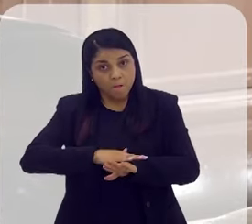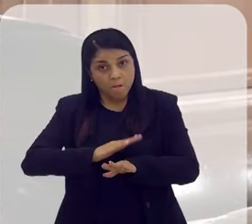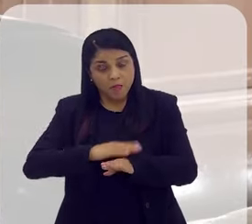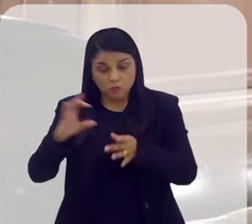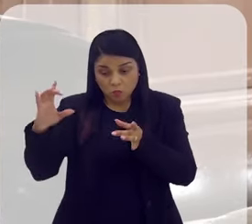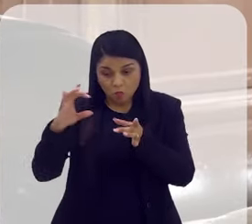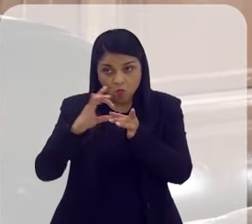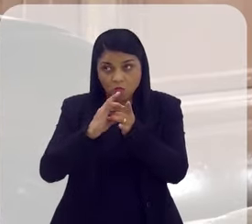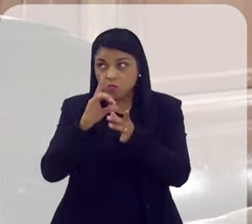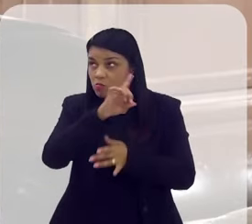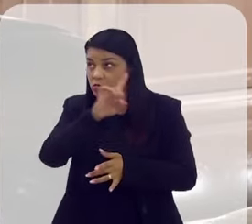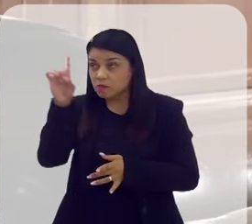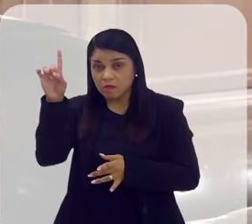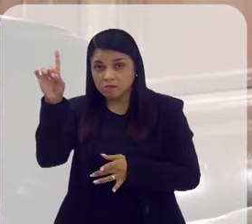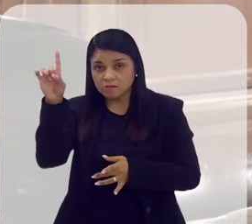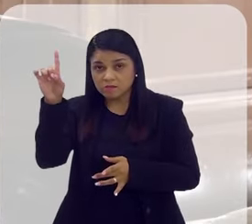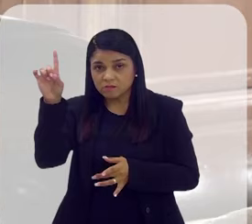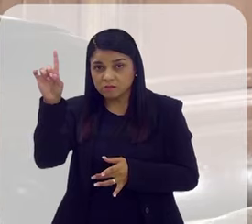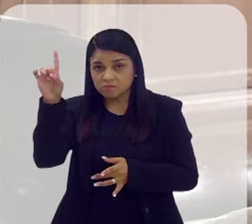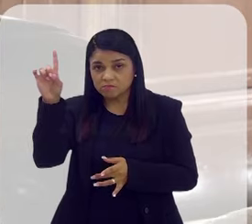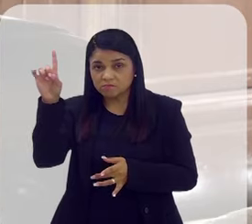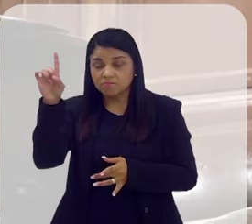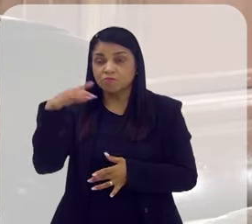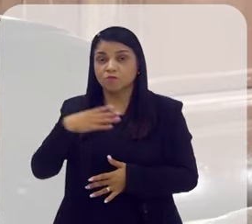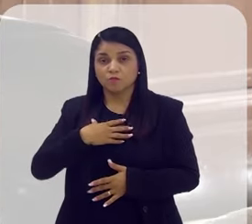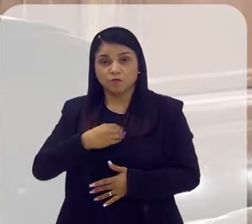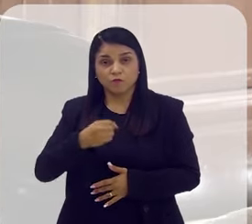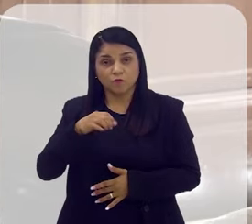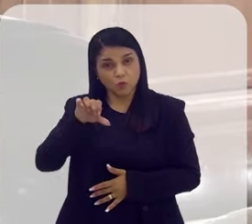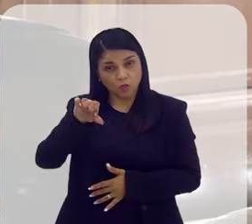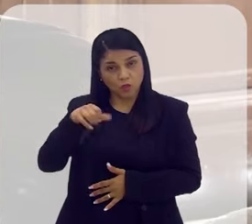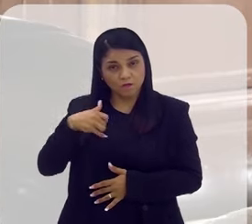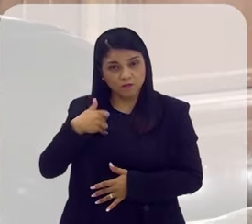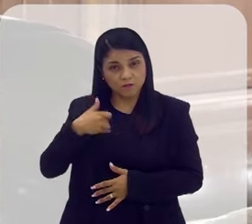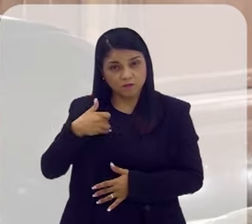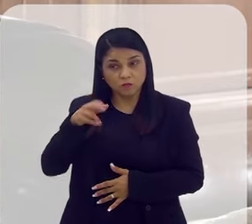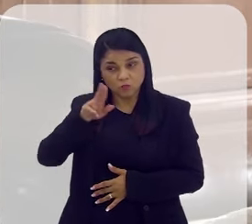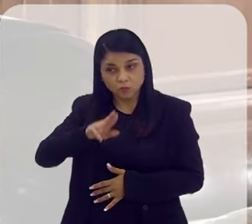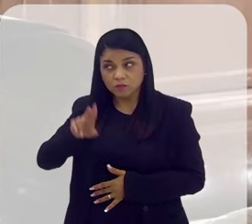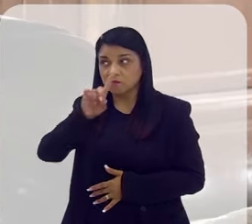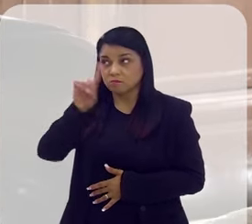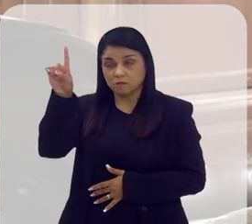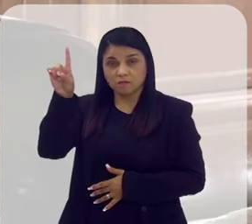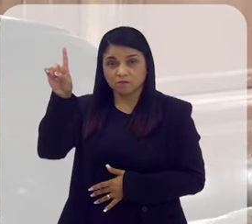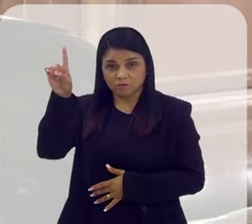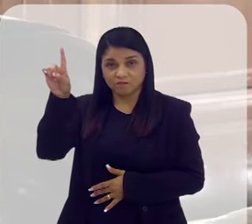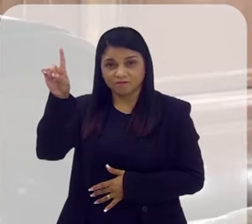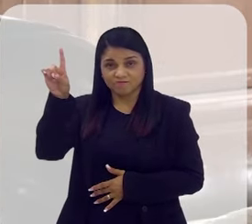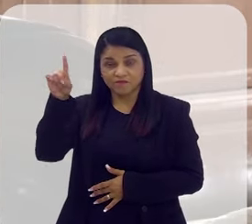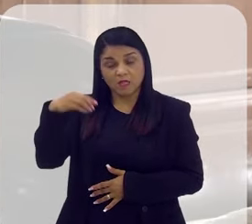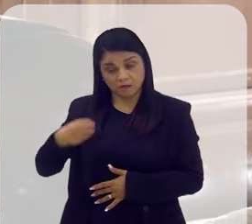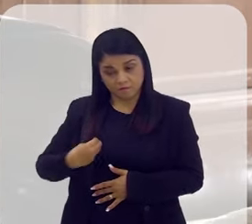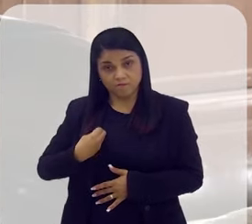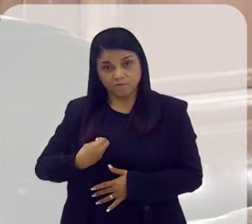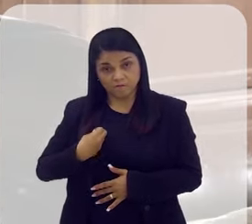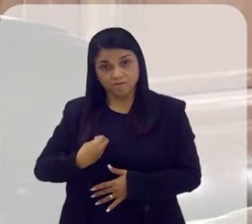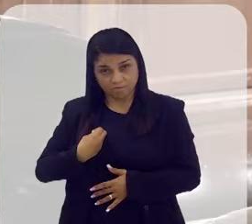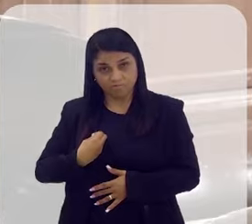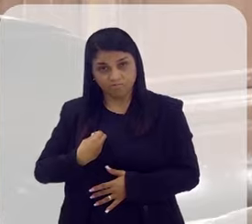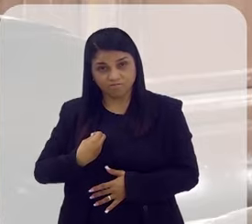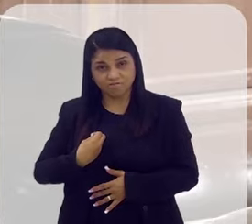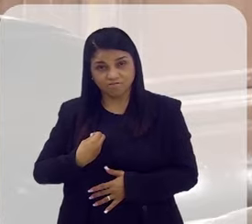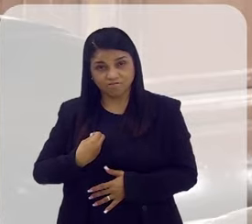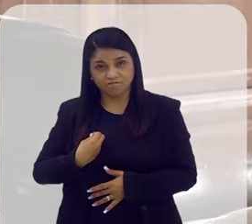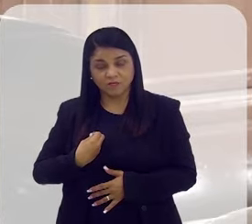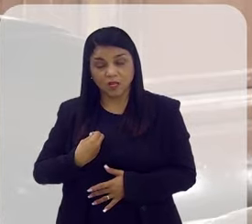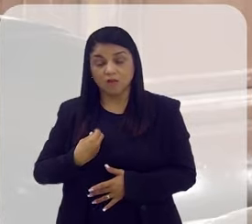partir desse momento, dessa aliança que eu fiz com o Senhor, e o meu filho de 9 anos foi usado por Deus, né, porque ele estava vivendo toda